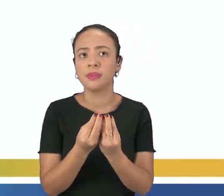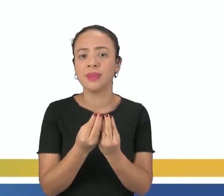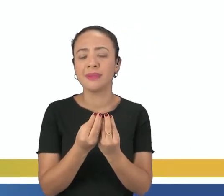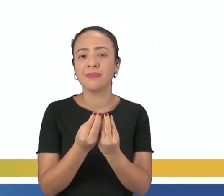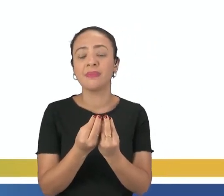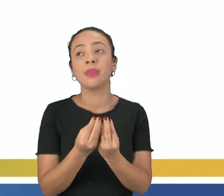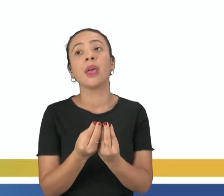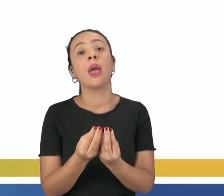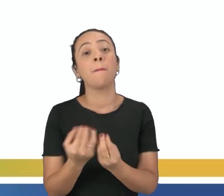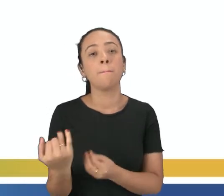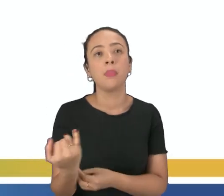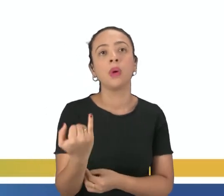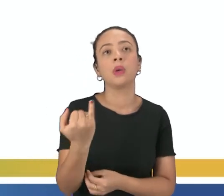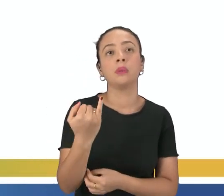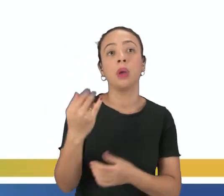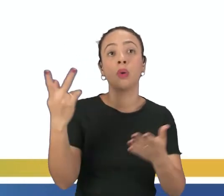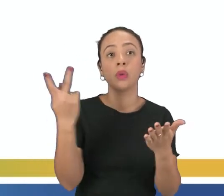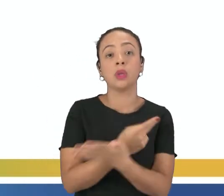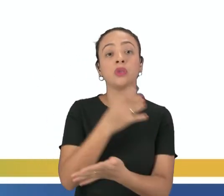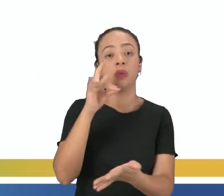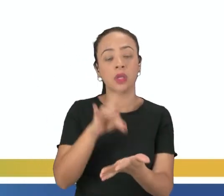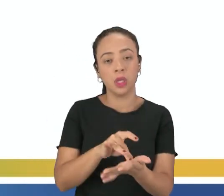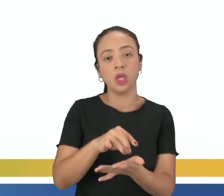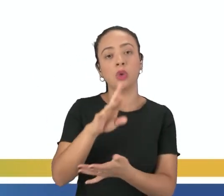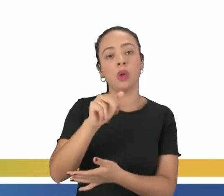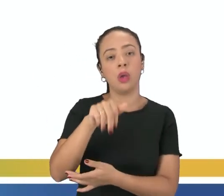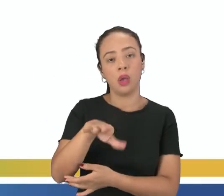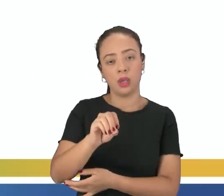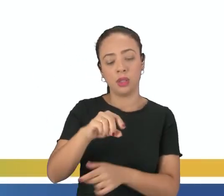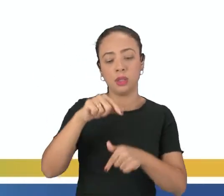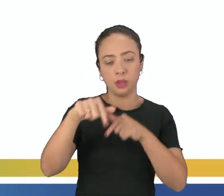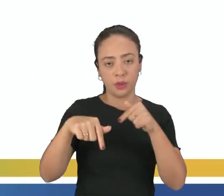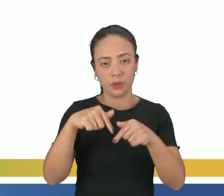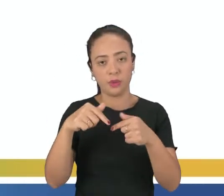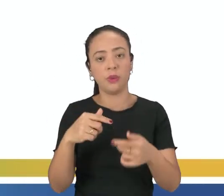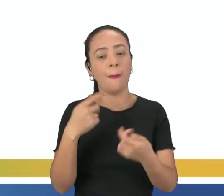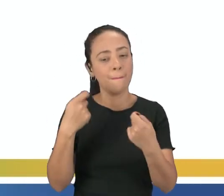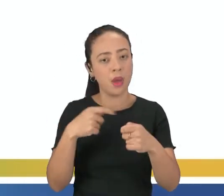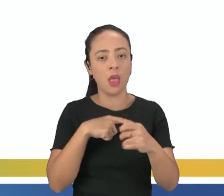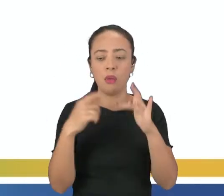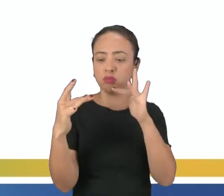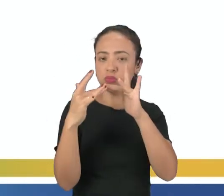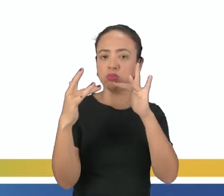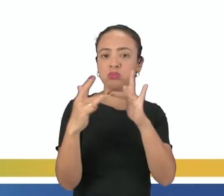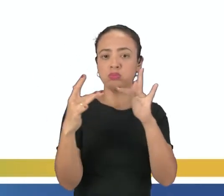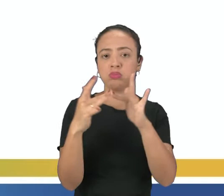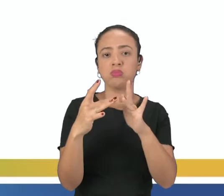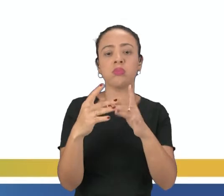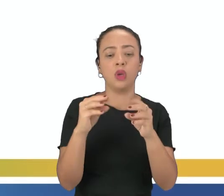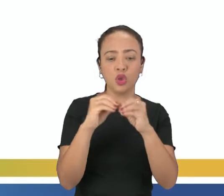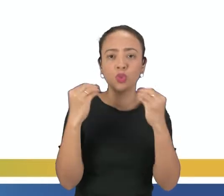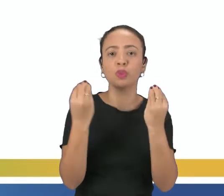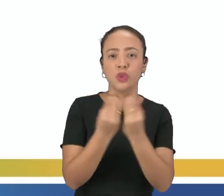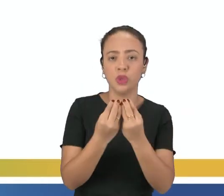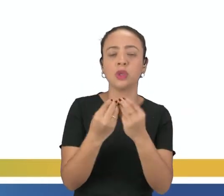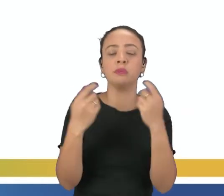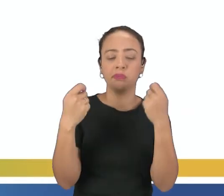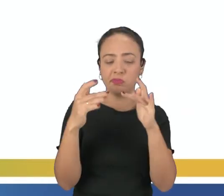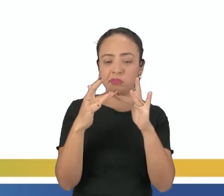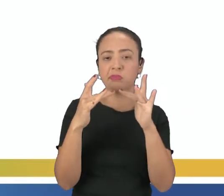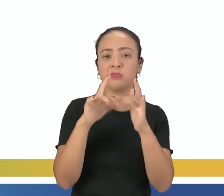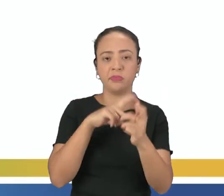é a condição mais evidente para a ocorrência de uma reação química, ok? Precisa haver o contato entre